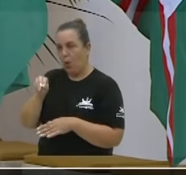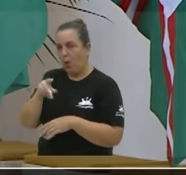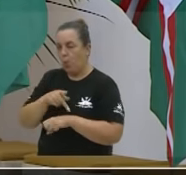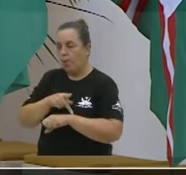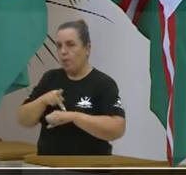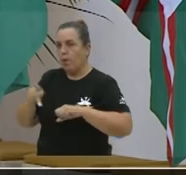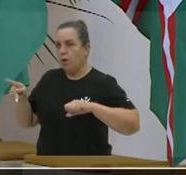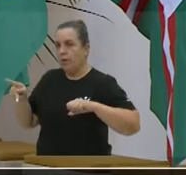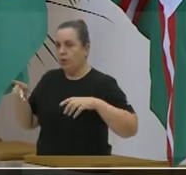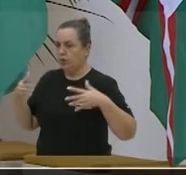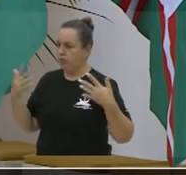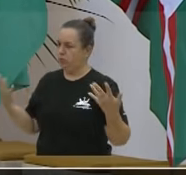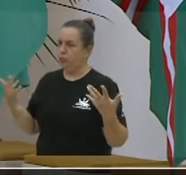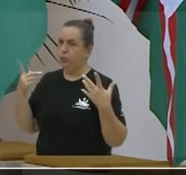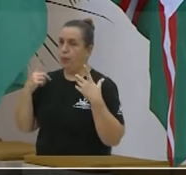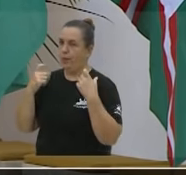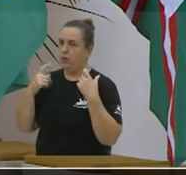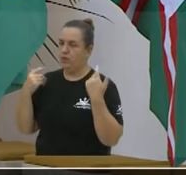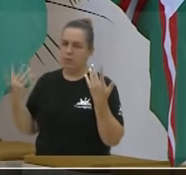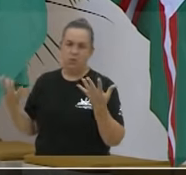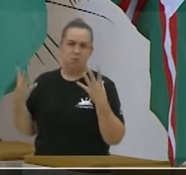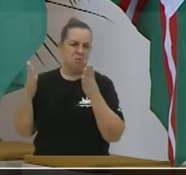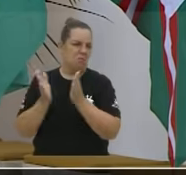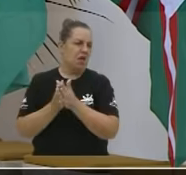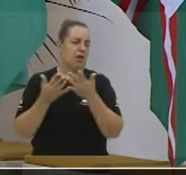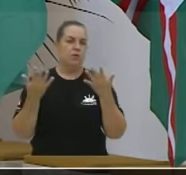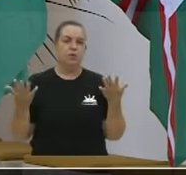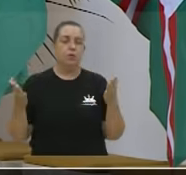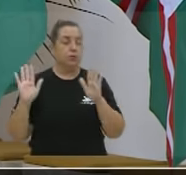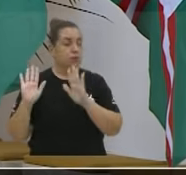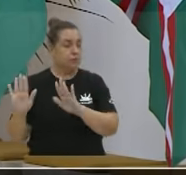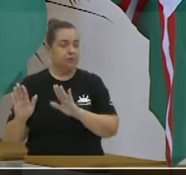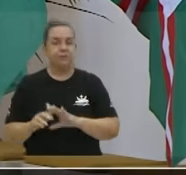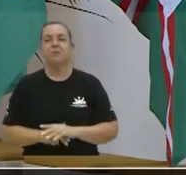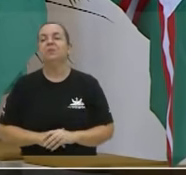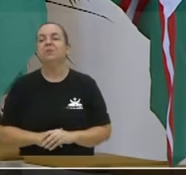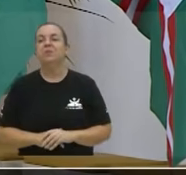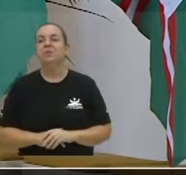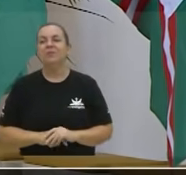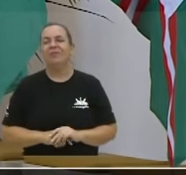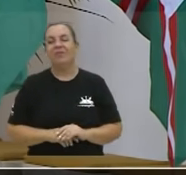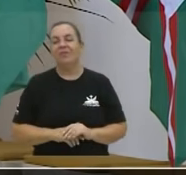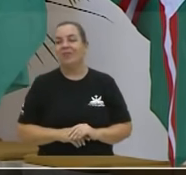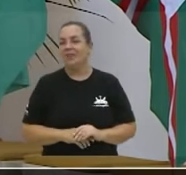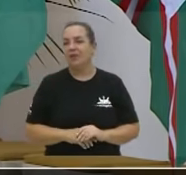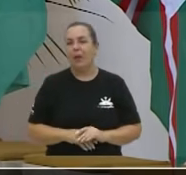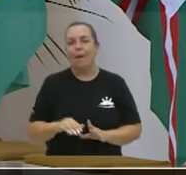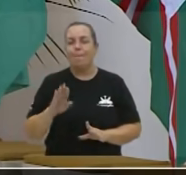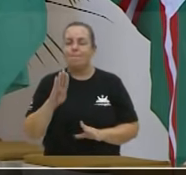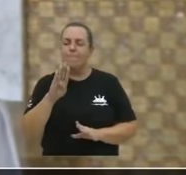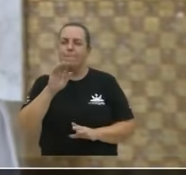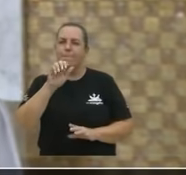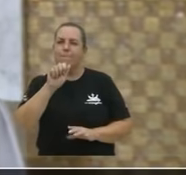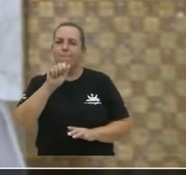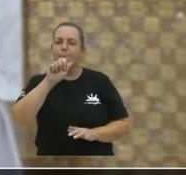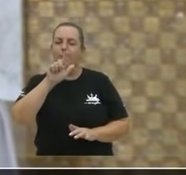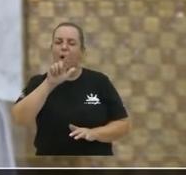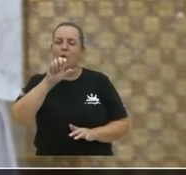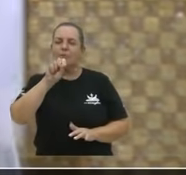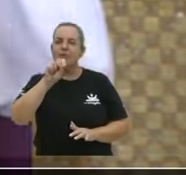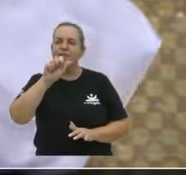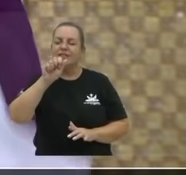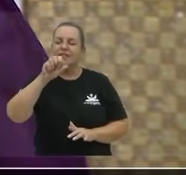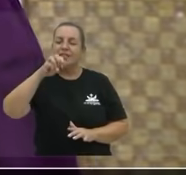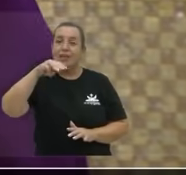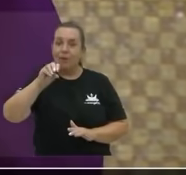Um perfume realmente marcante, um bálsamo marcante. E